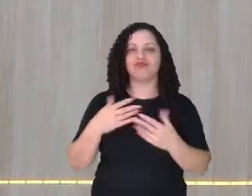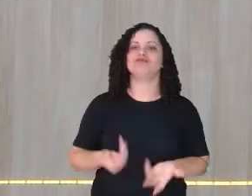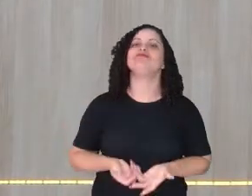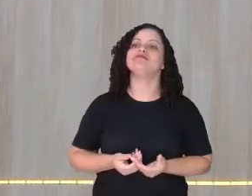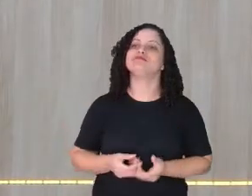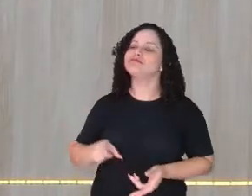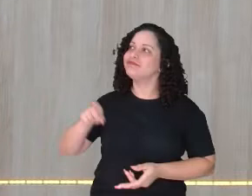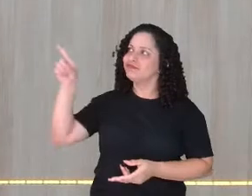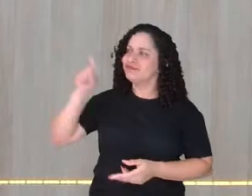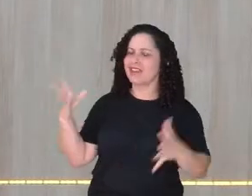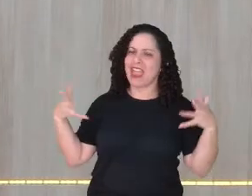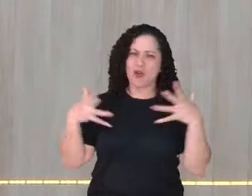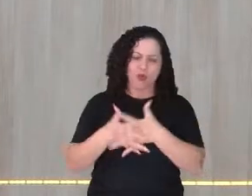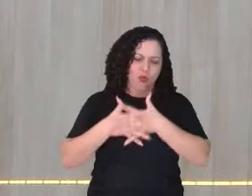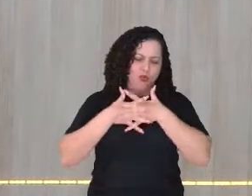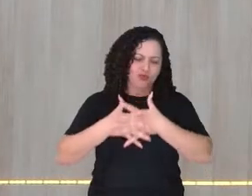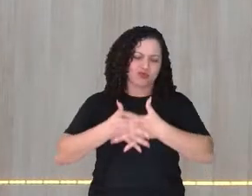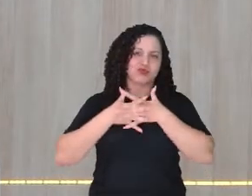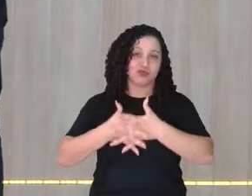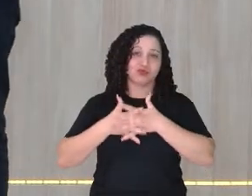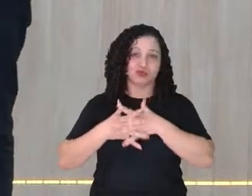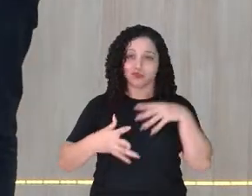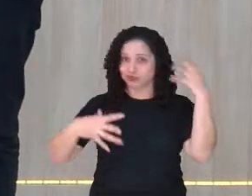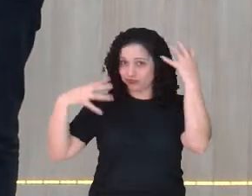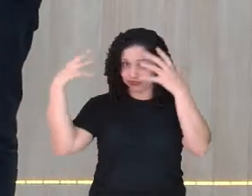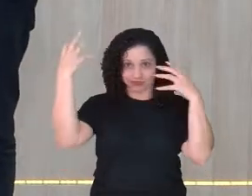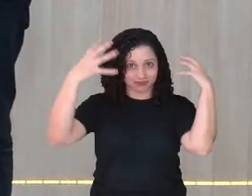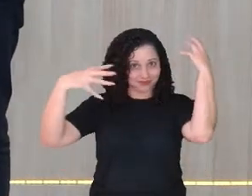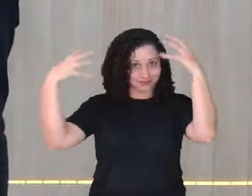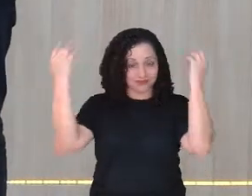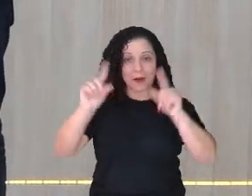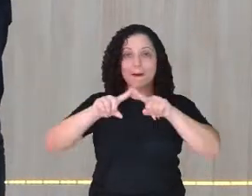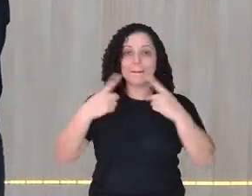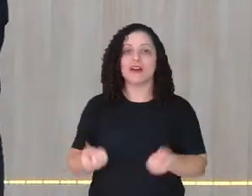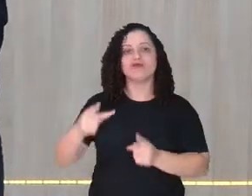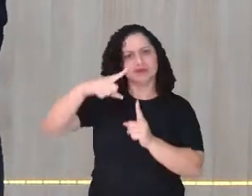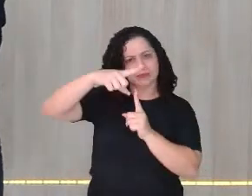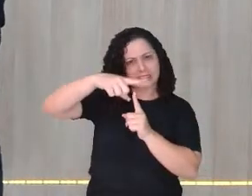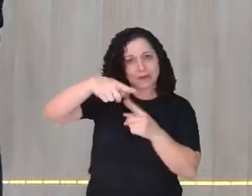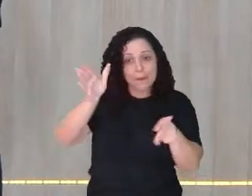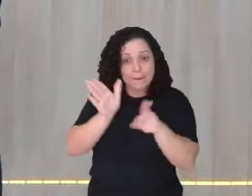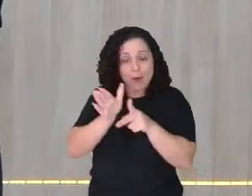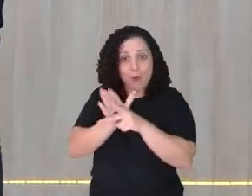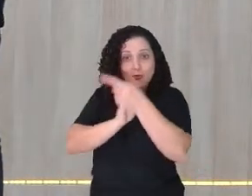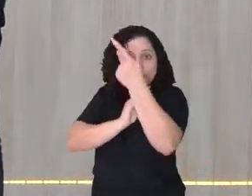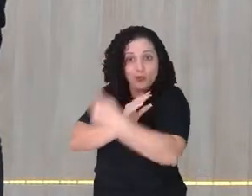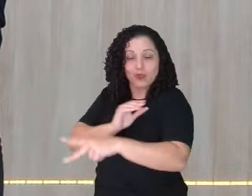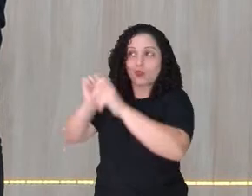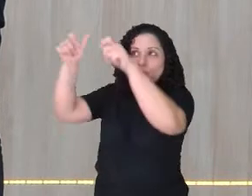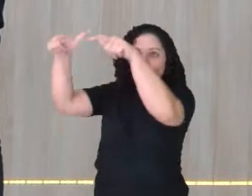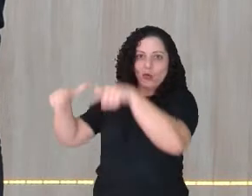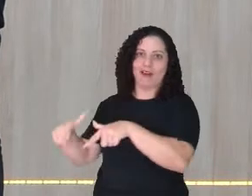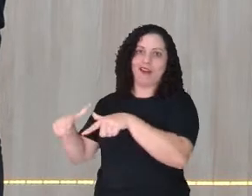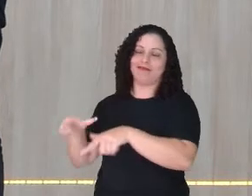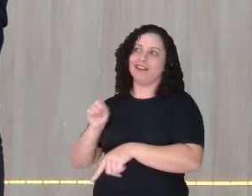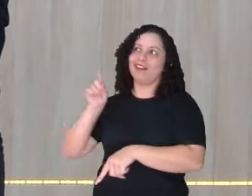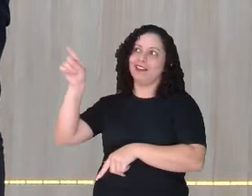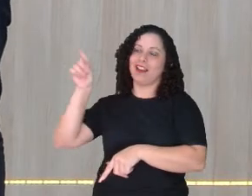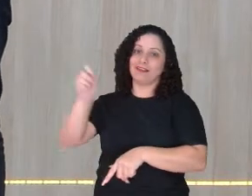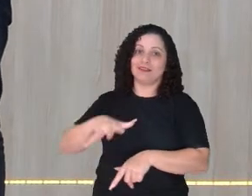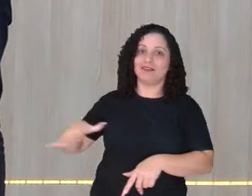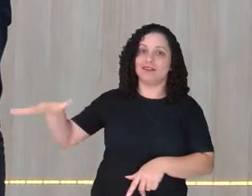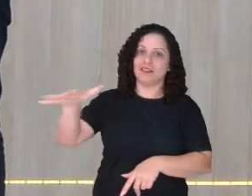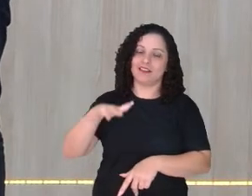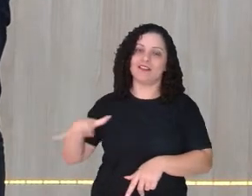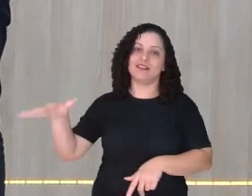animal, é confuso, eu sei, mas veja o nível de endemismo, né? Só existem lá nesse